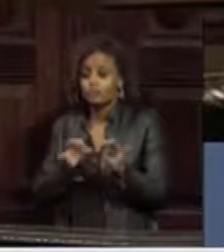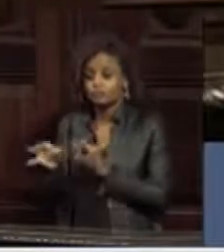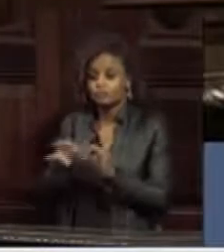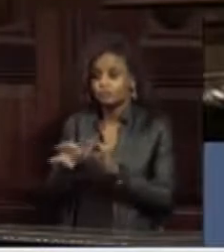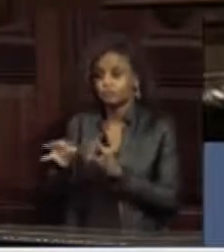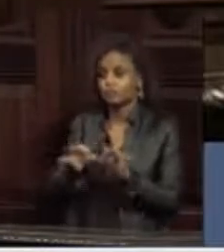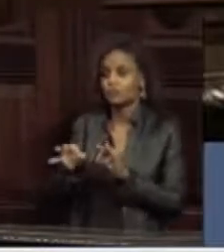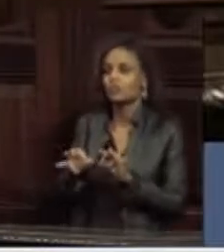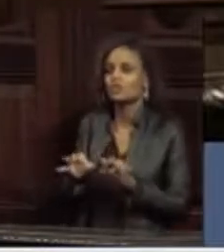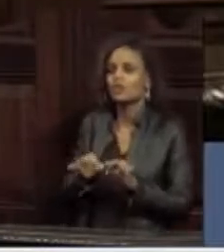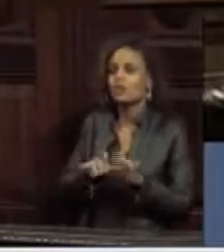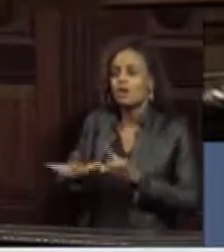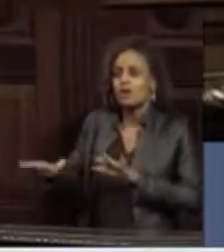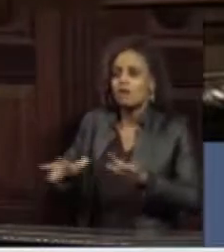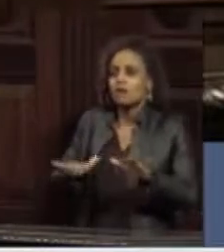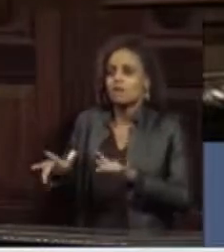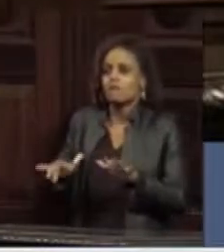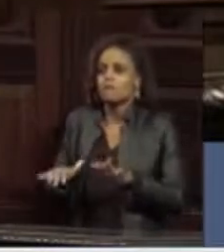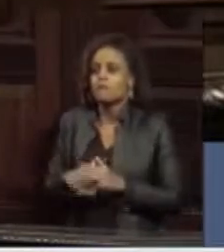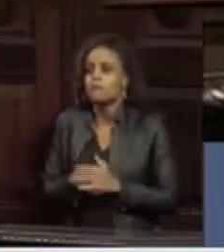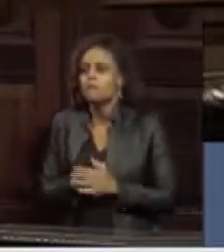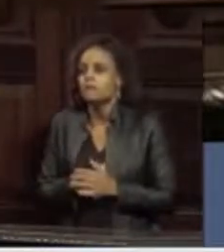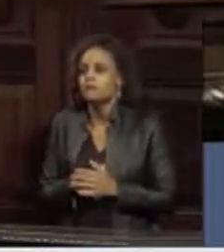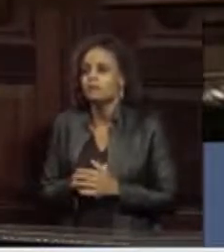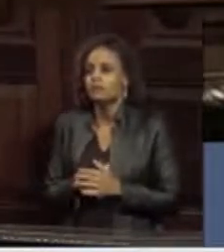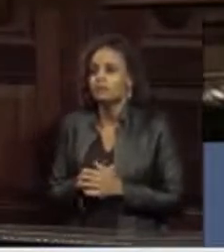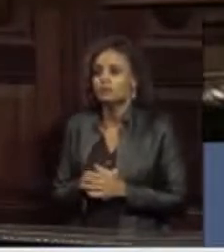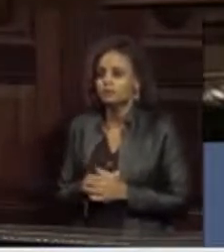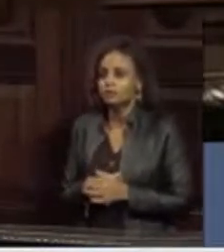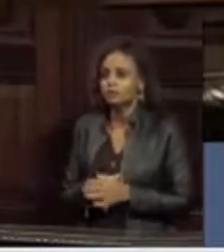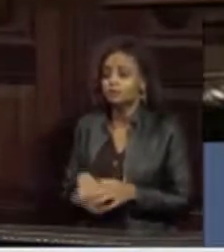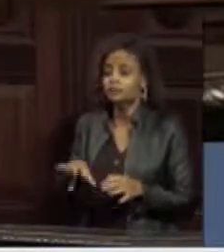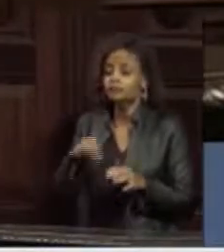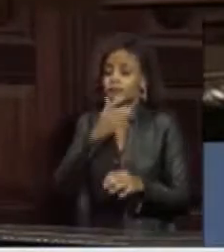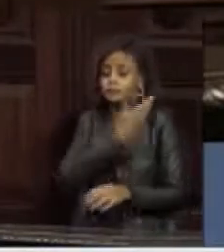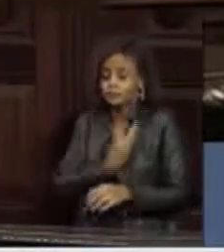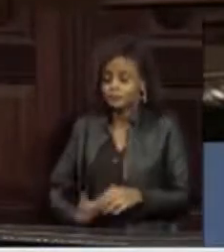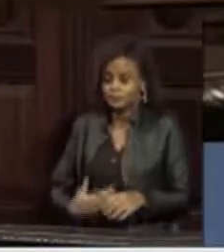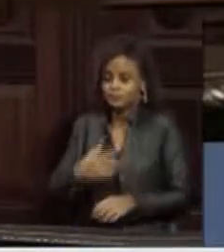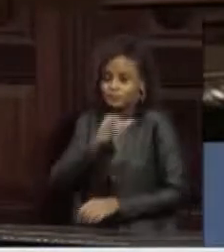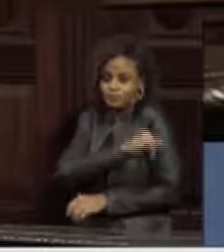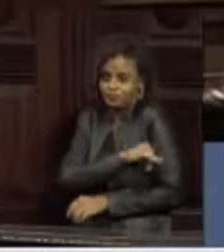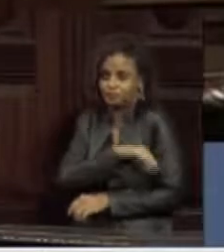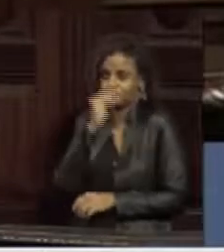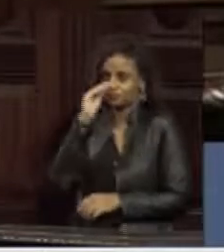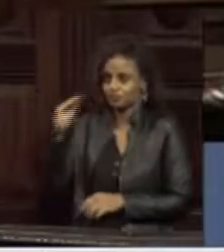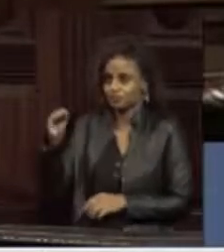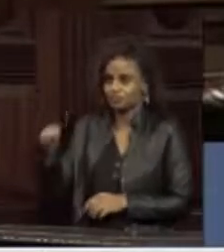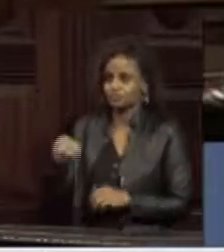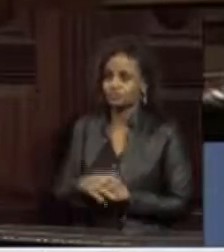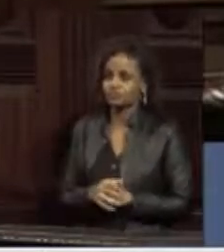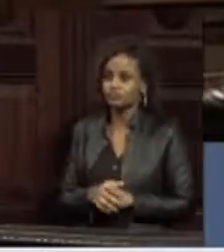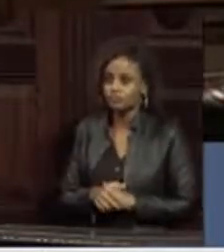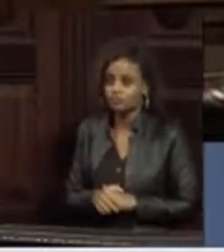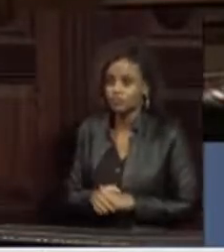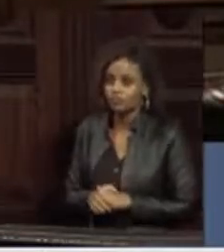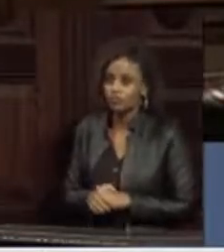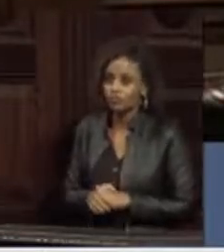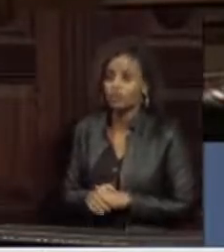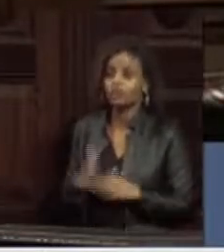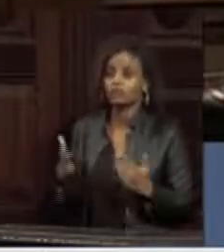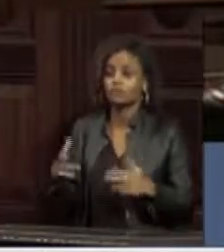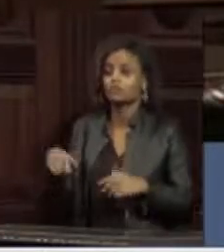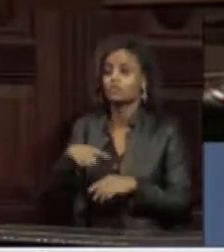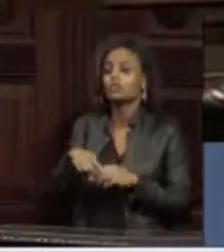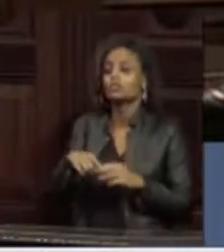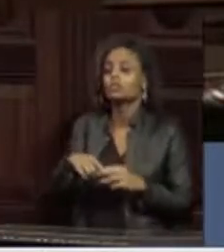sem levar em consideração a vontade e o desejo do Estado do Rio de Janeiro. Portanto, nossa responsabilidade